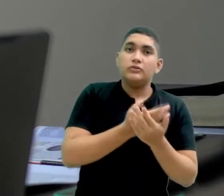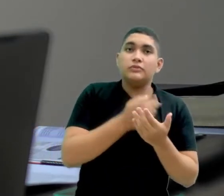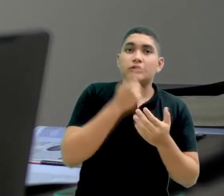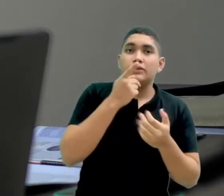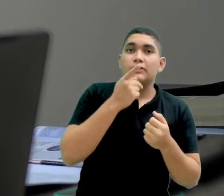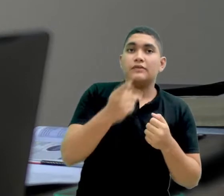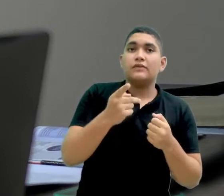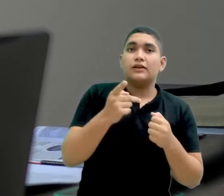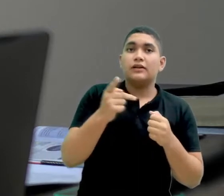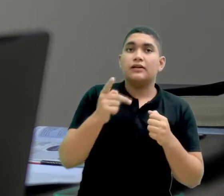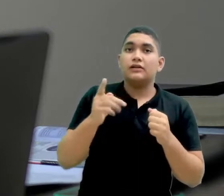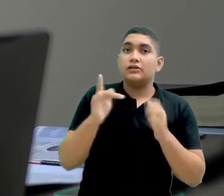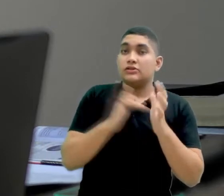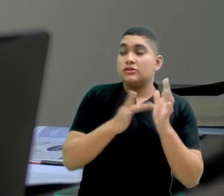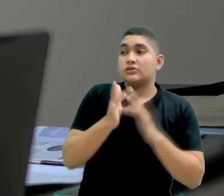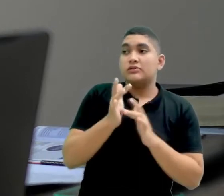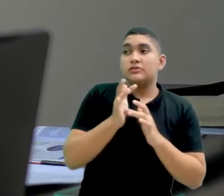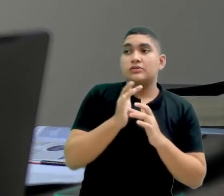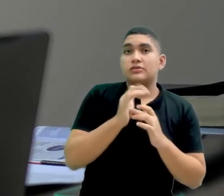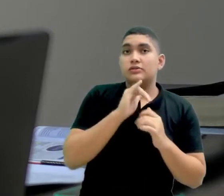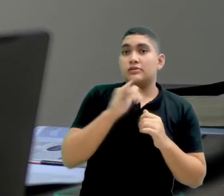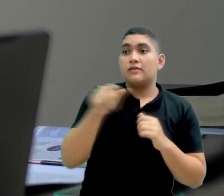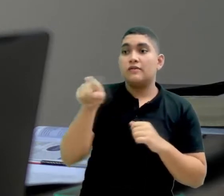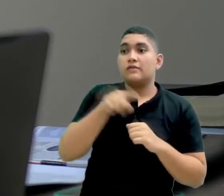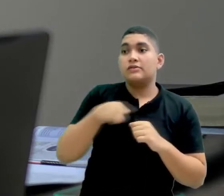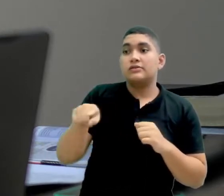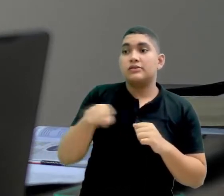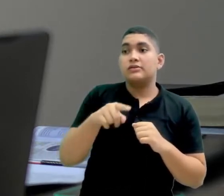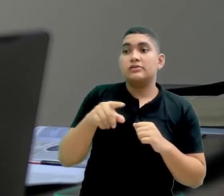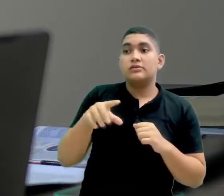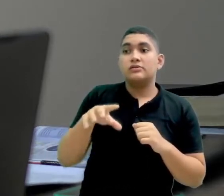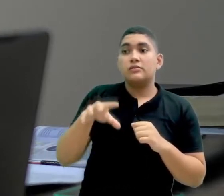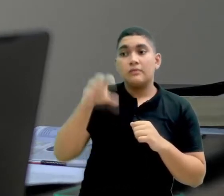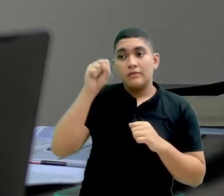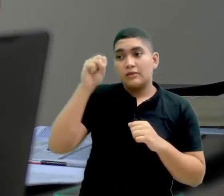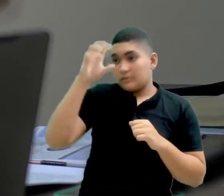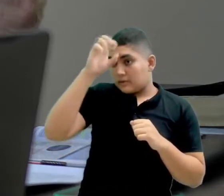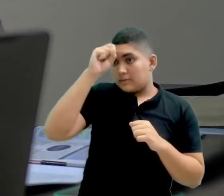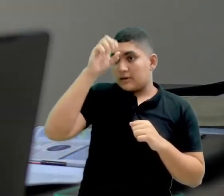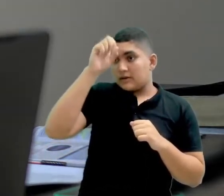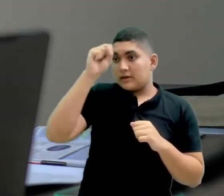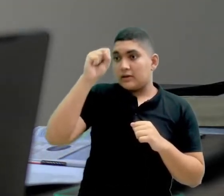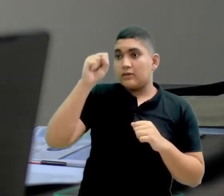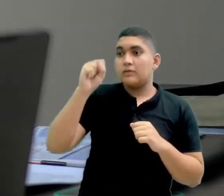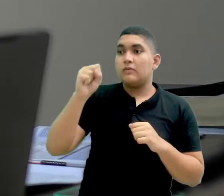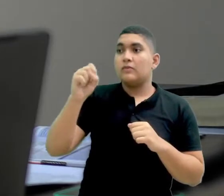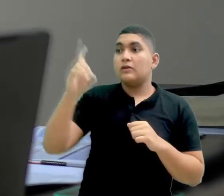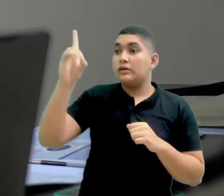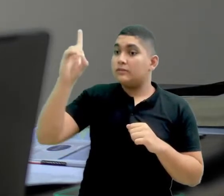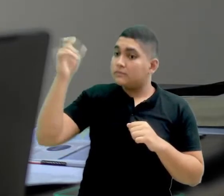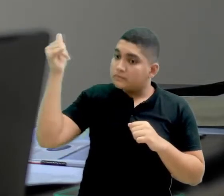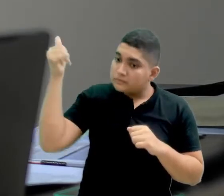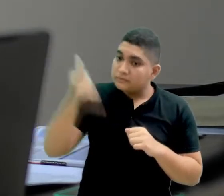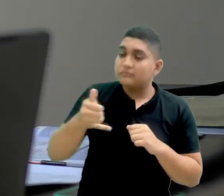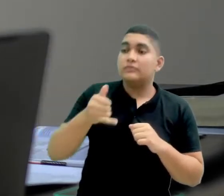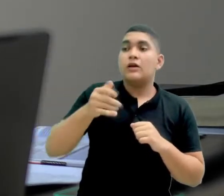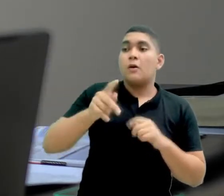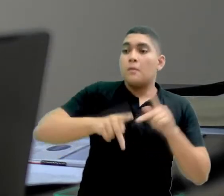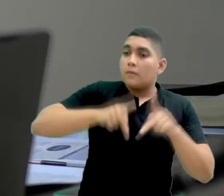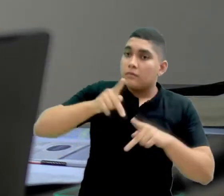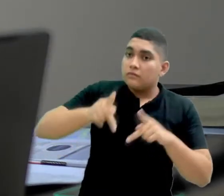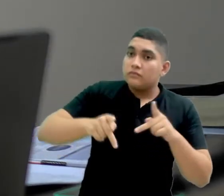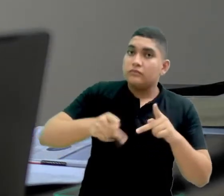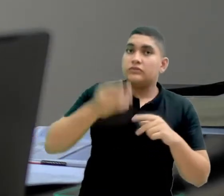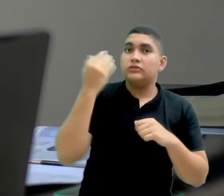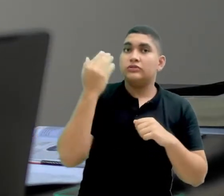O Senhor Jesus vai dizer: ouvistes o que foi dito aos antigos, né? Eu, porém, vos digo.